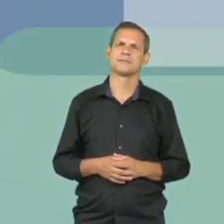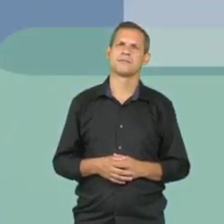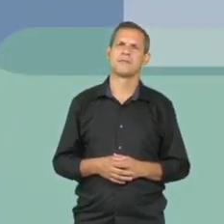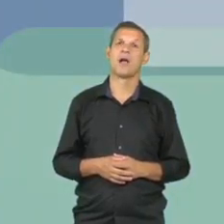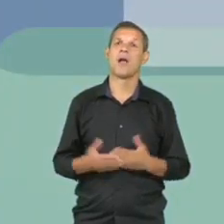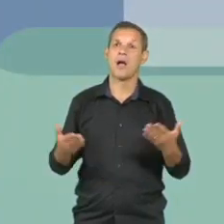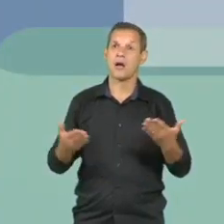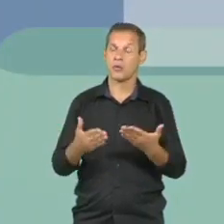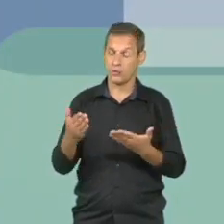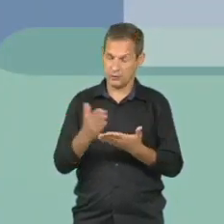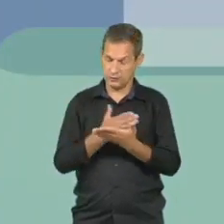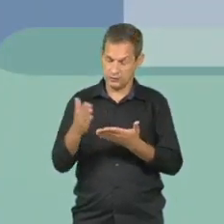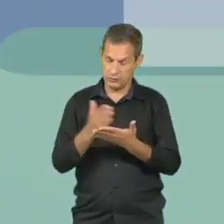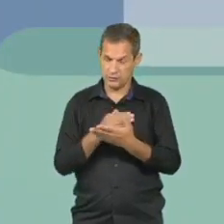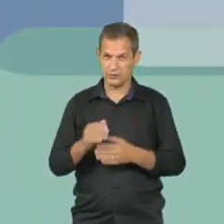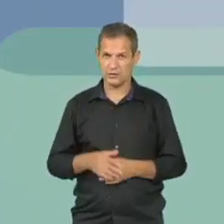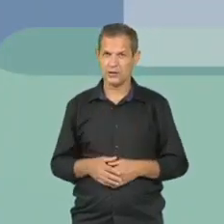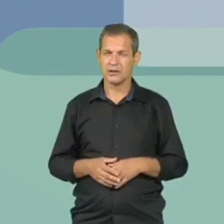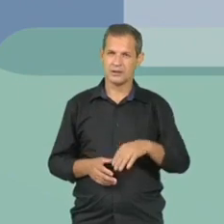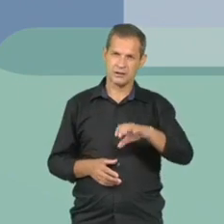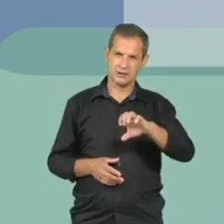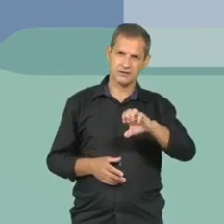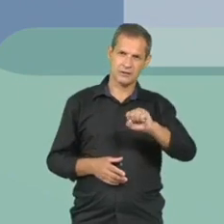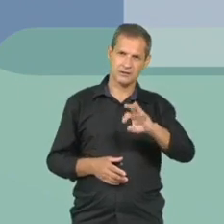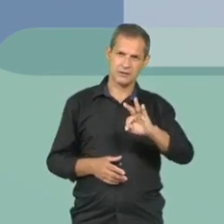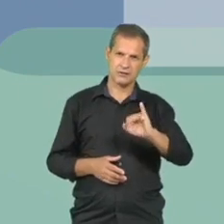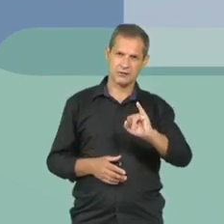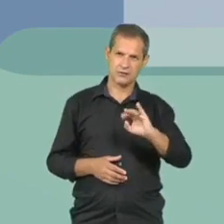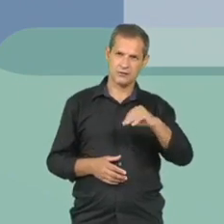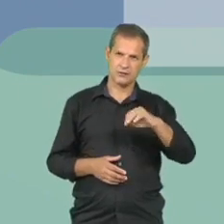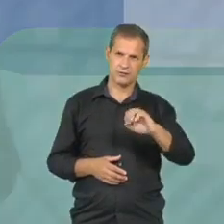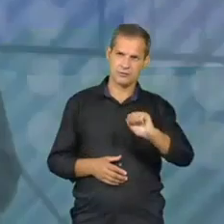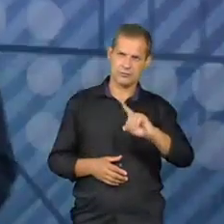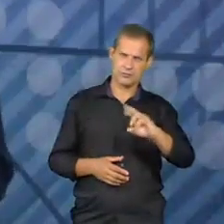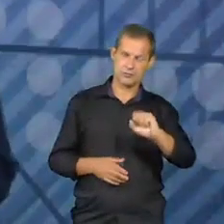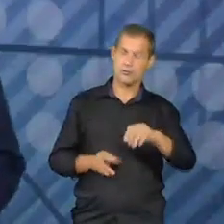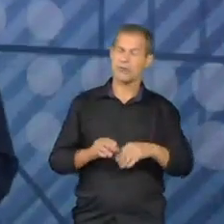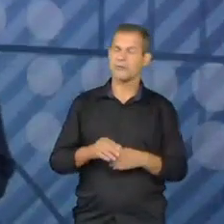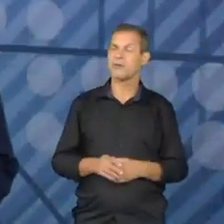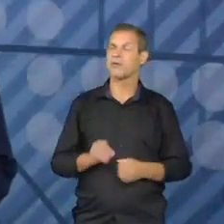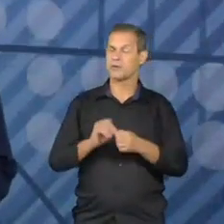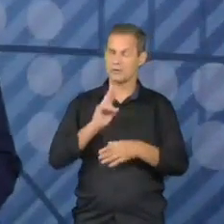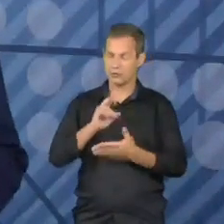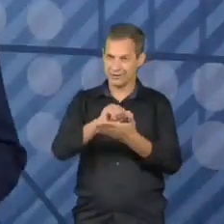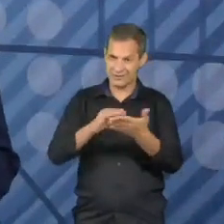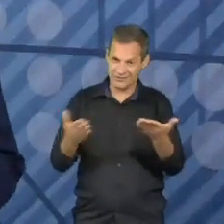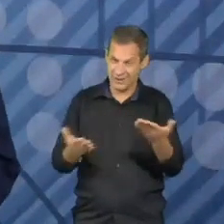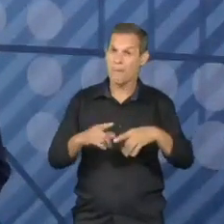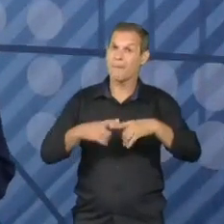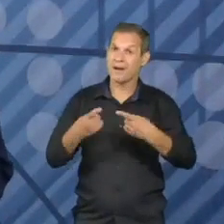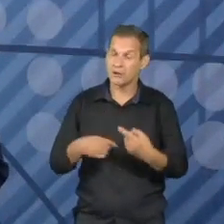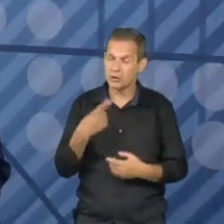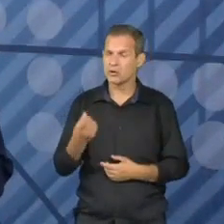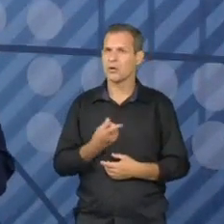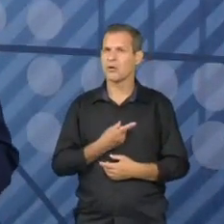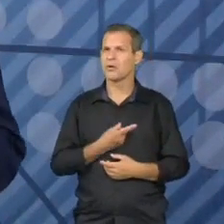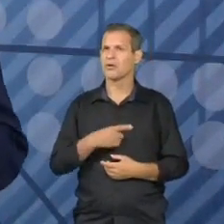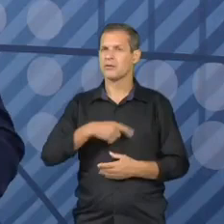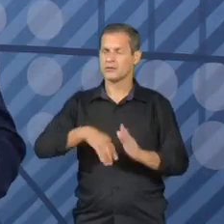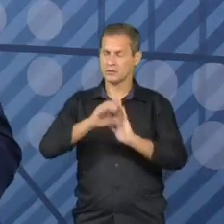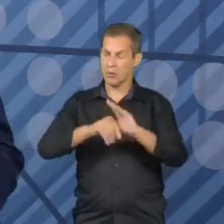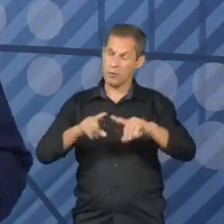Vamos lá, distribuição de estimadores. Vamos fazer a resolução dessa atividade agora, que a gente vai envolver conceitos,